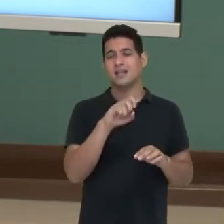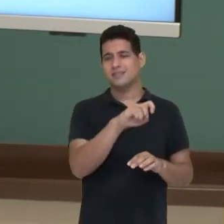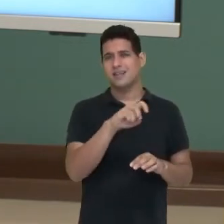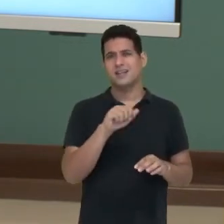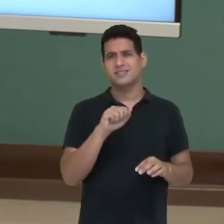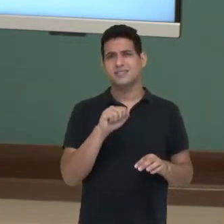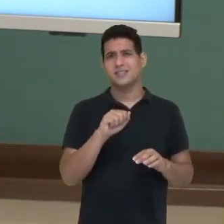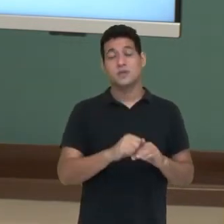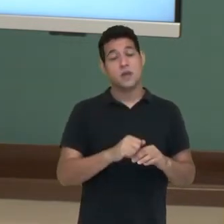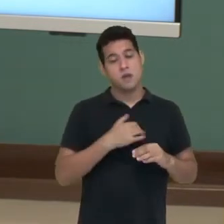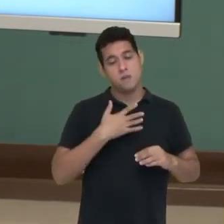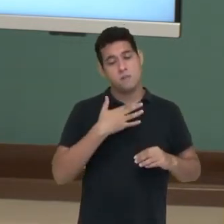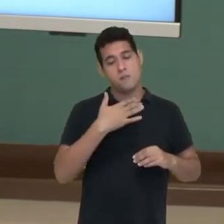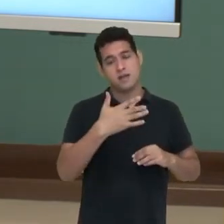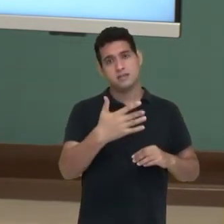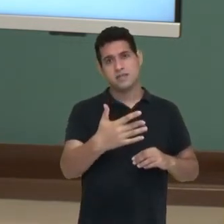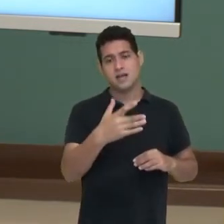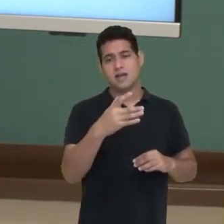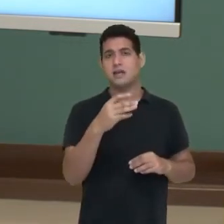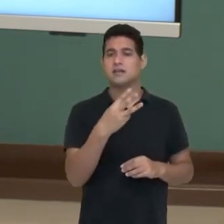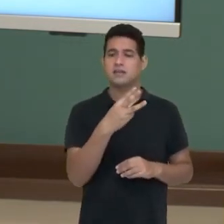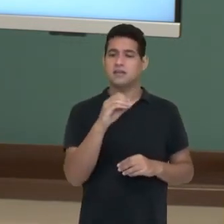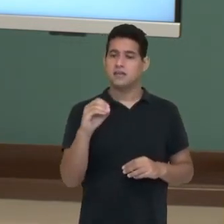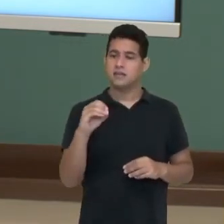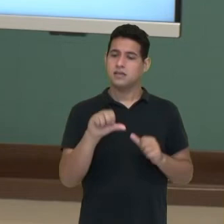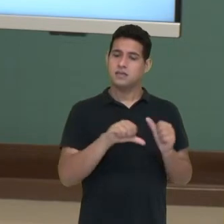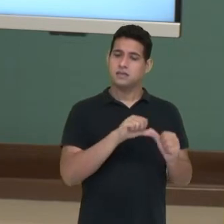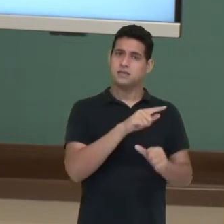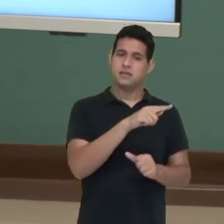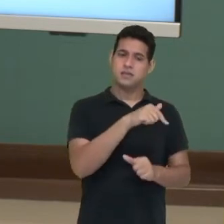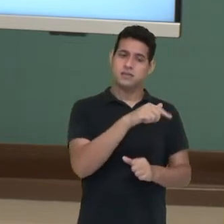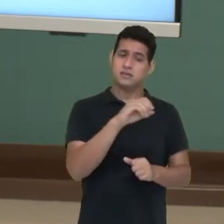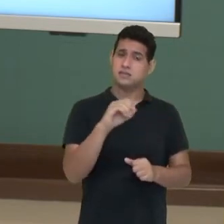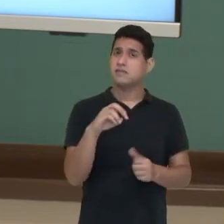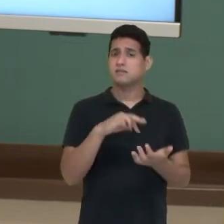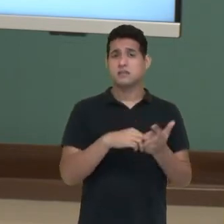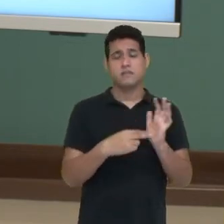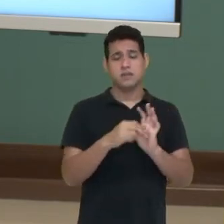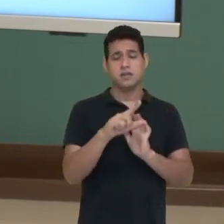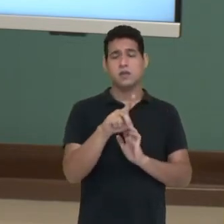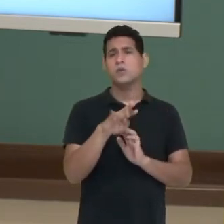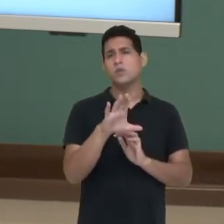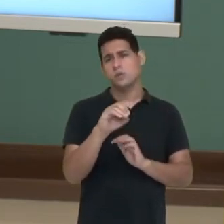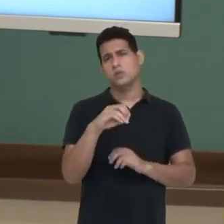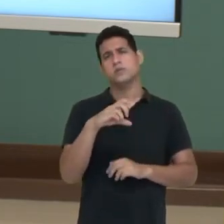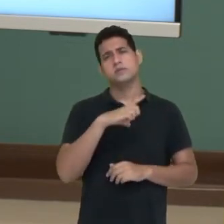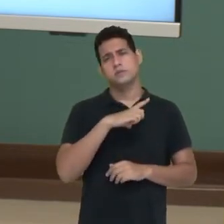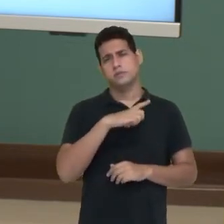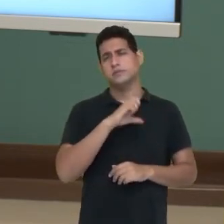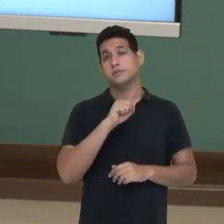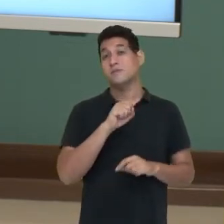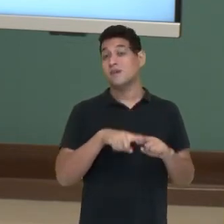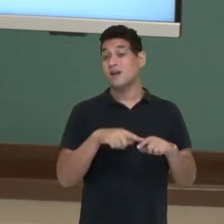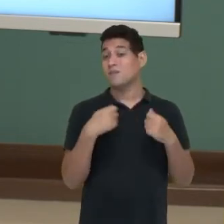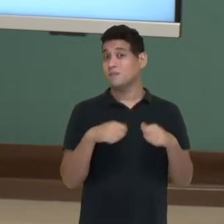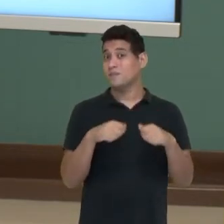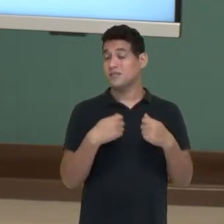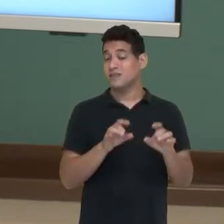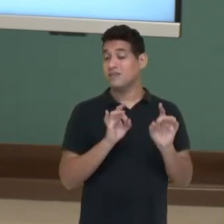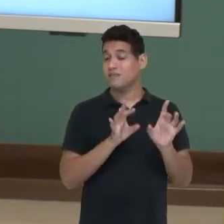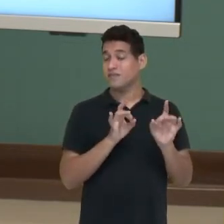o que passar dos 300 para os 700 é o lucro dele, né? Então ele tem, mas tem que vender um